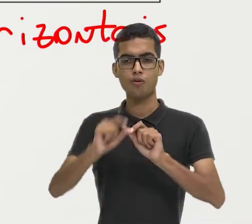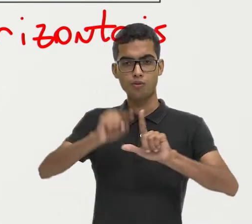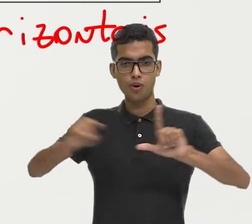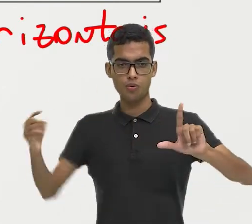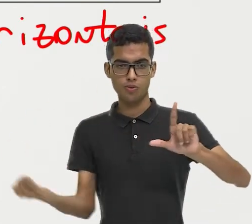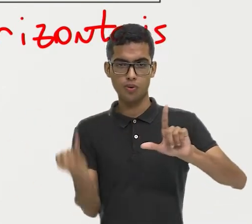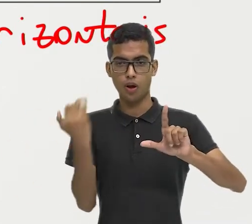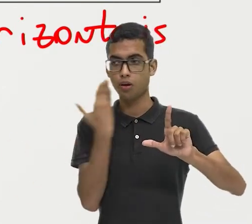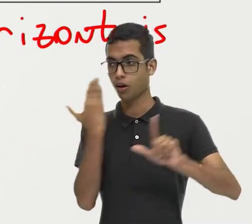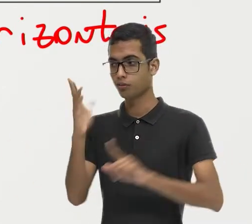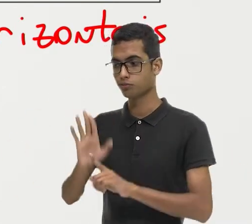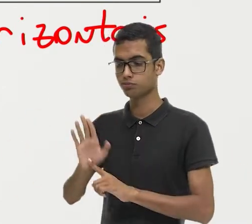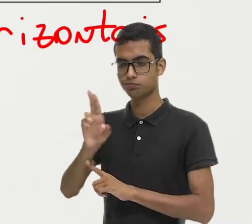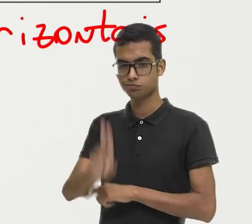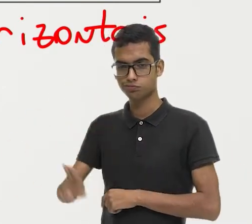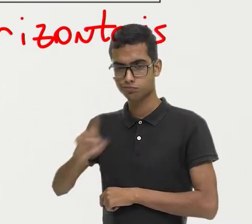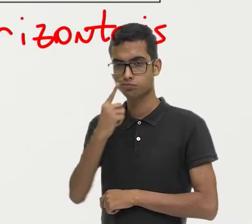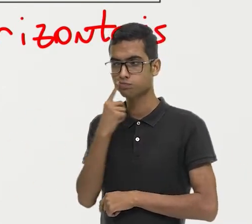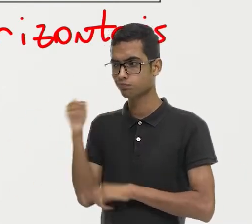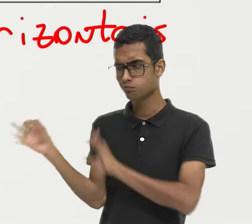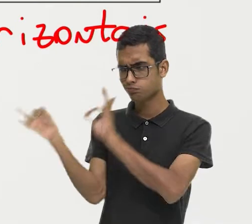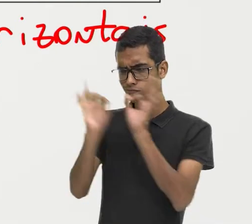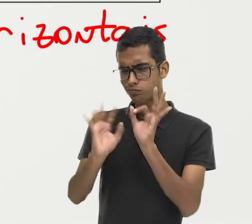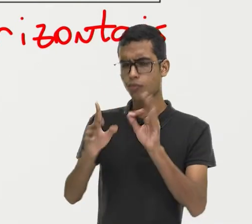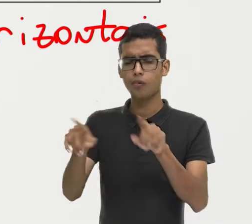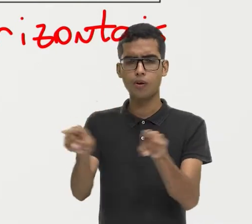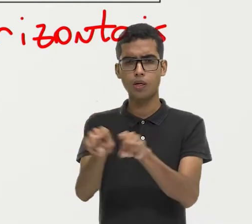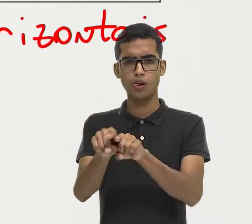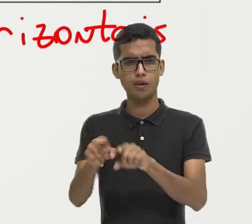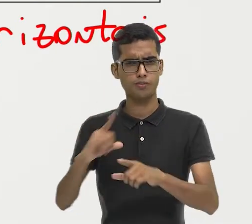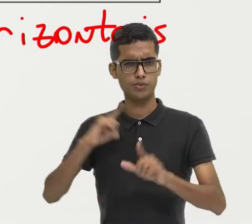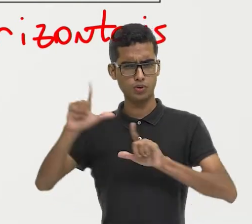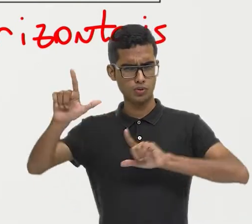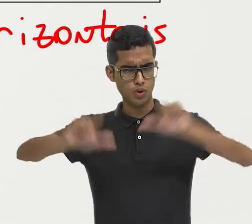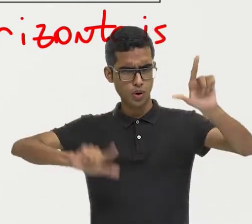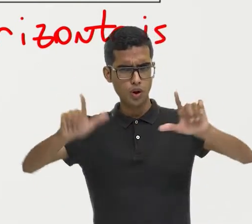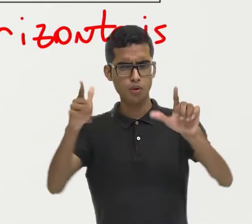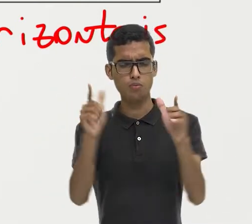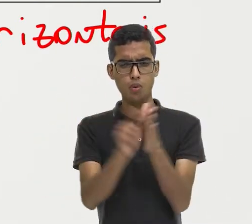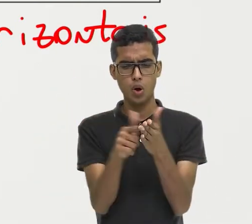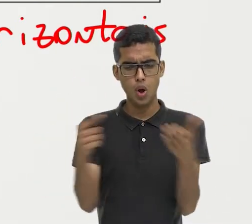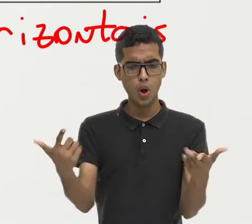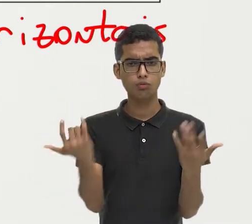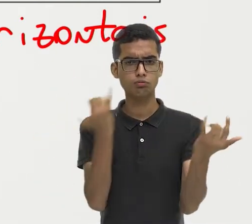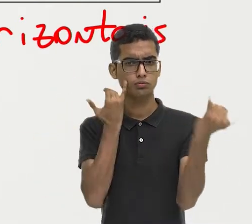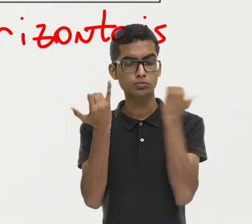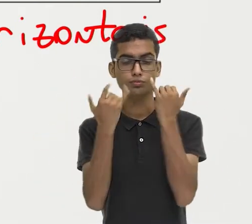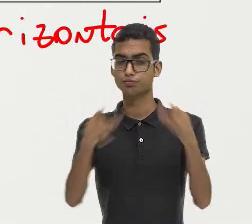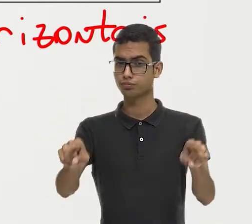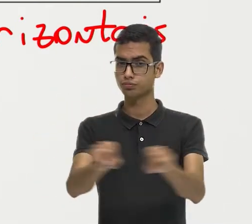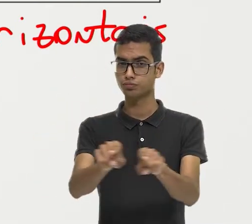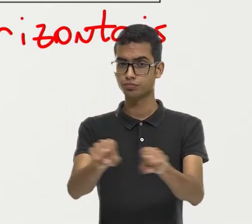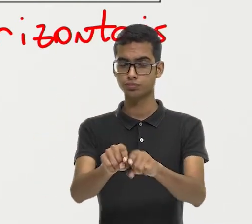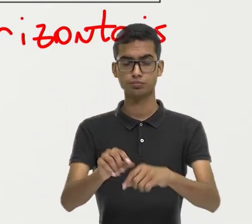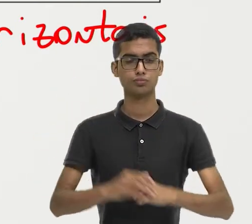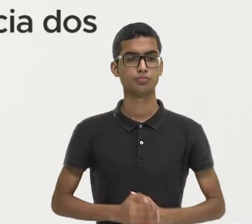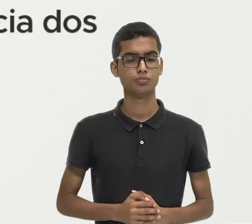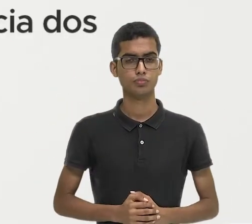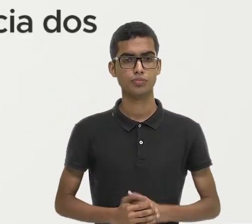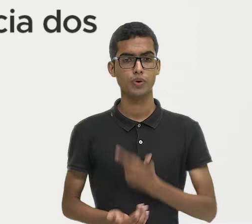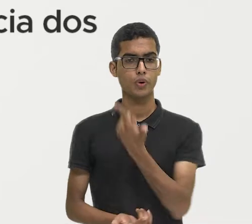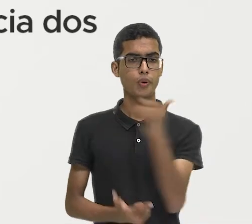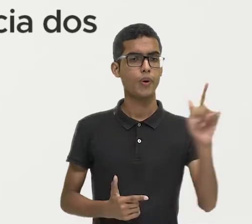muito importante e muito usado, que você já deve ter visto, inclusive, nos jornais televisivos, tá?